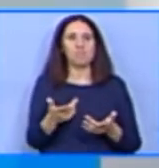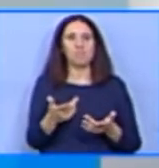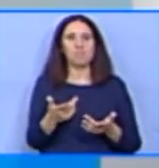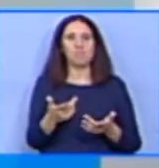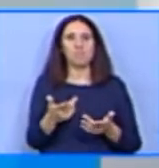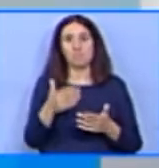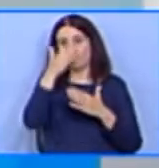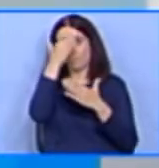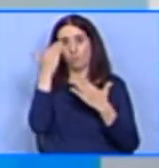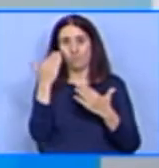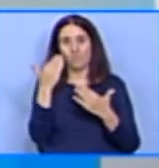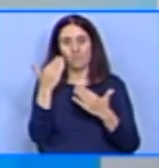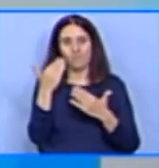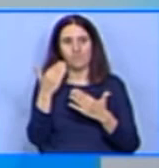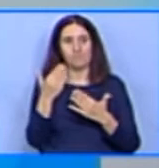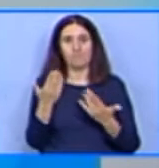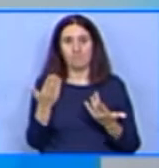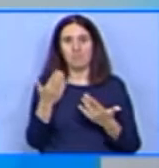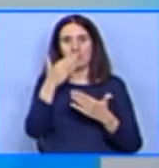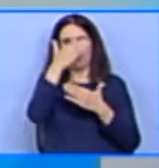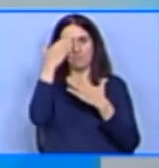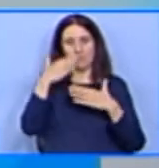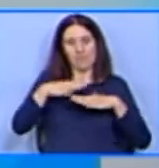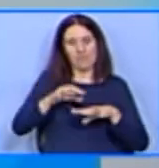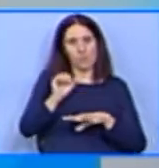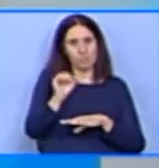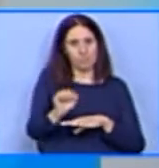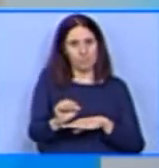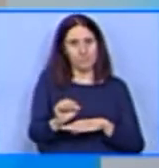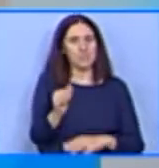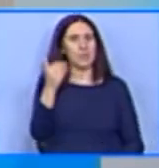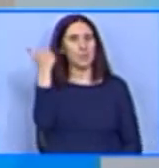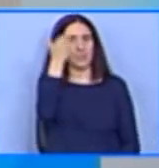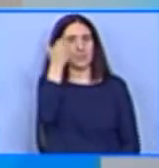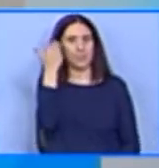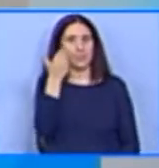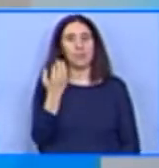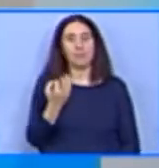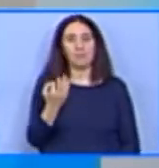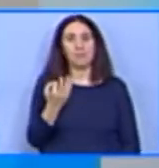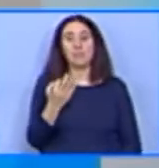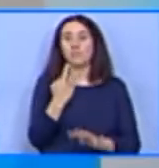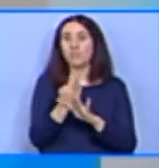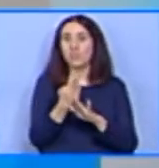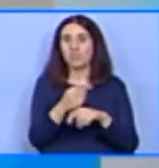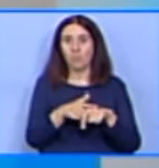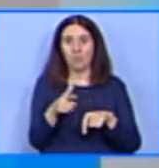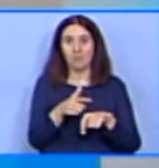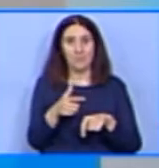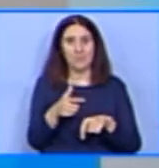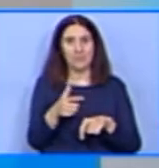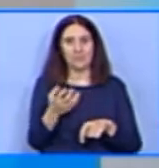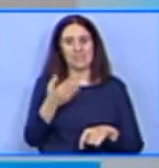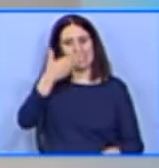de verão, de veraneio, de descontração, e também estamos numa quadra festiva, não é?